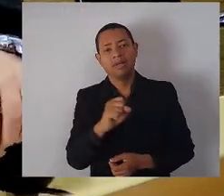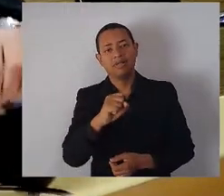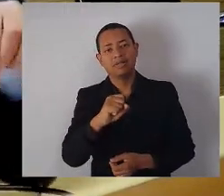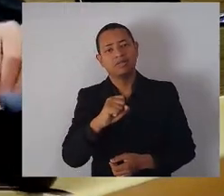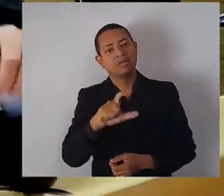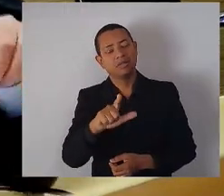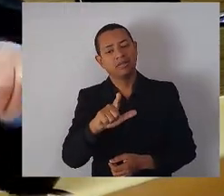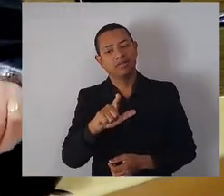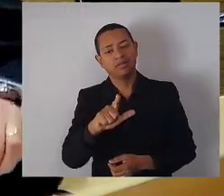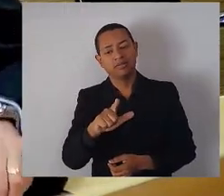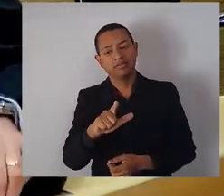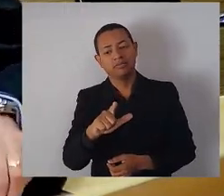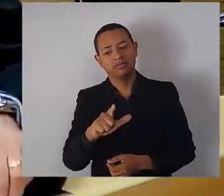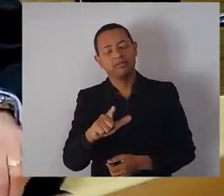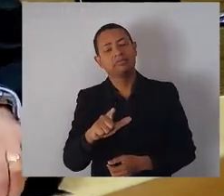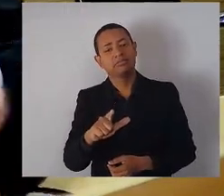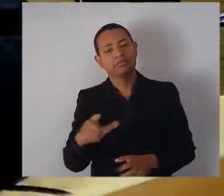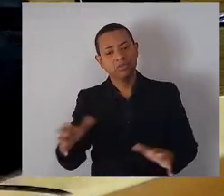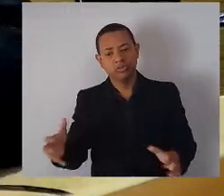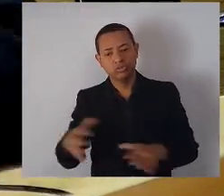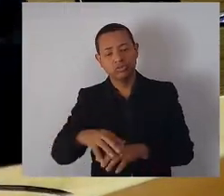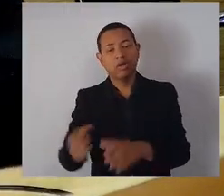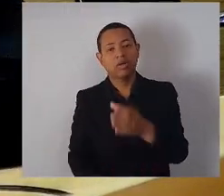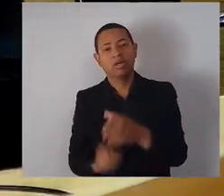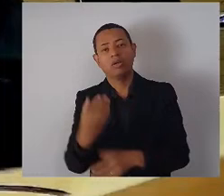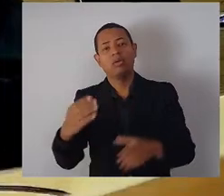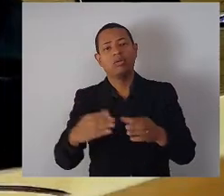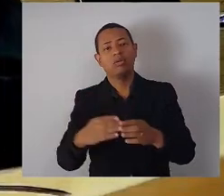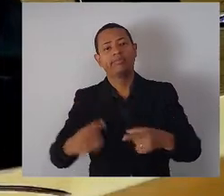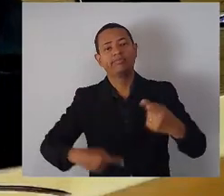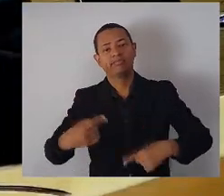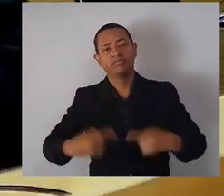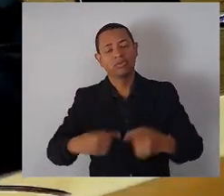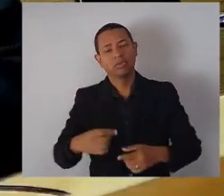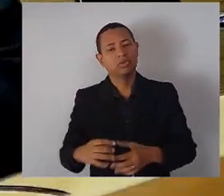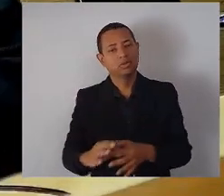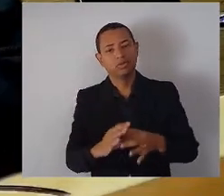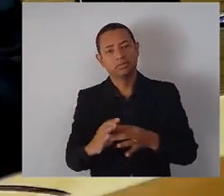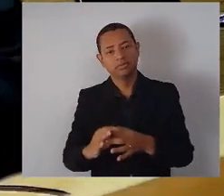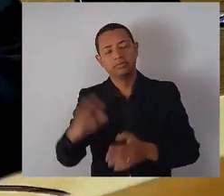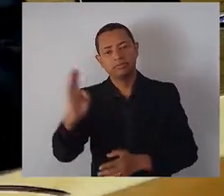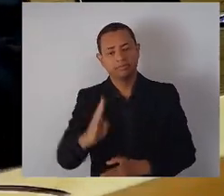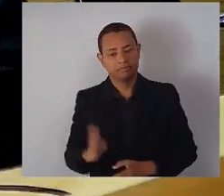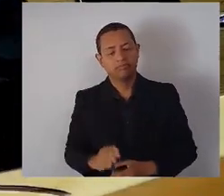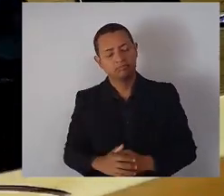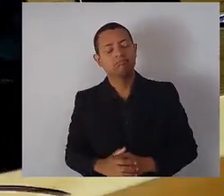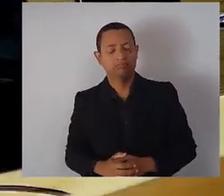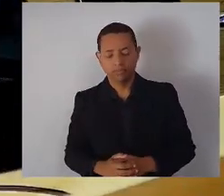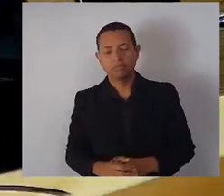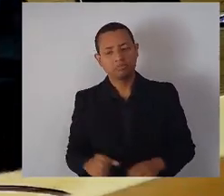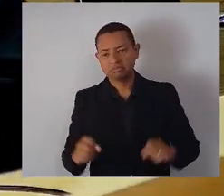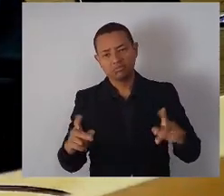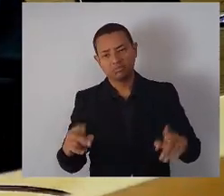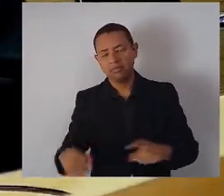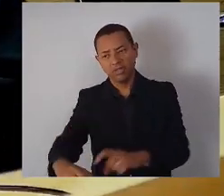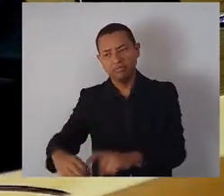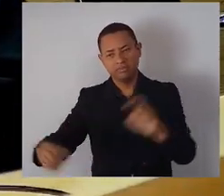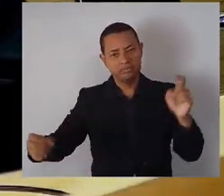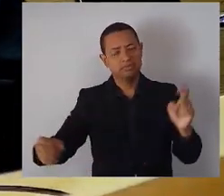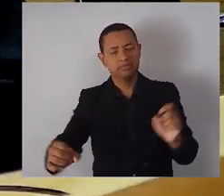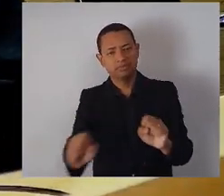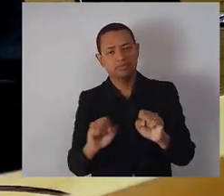União Brasil. Então, está totalmente justificada a desfiliação, de maneira que